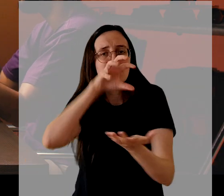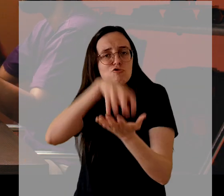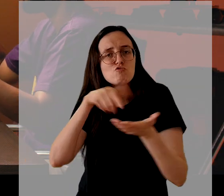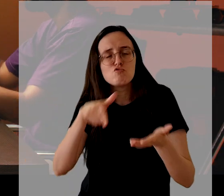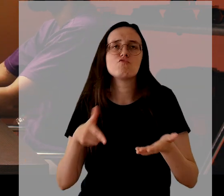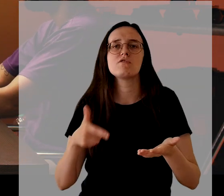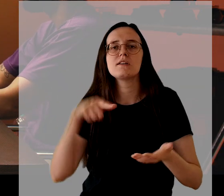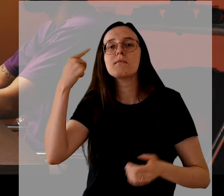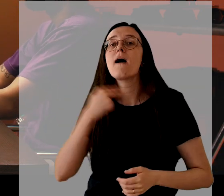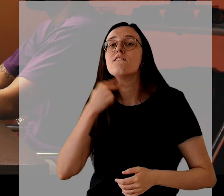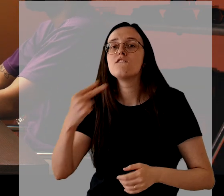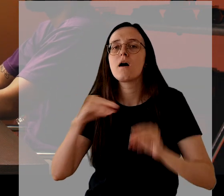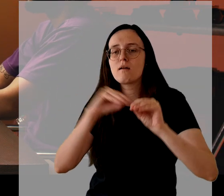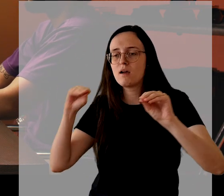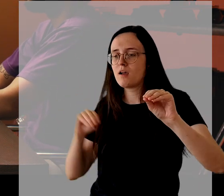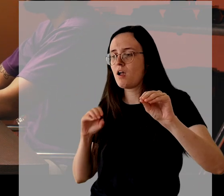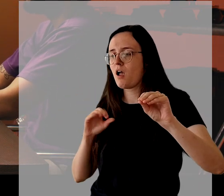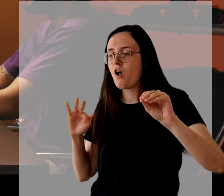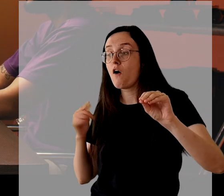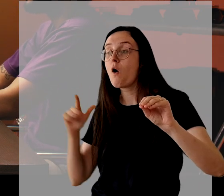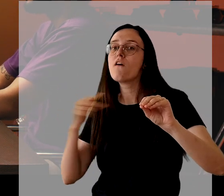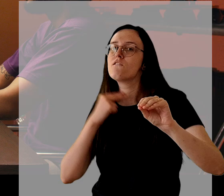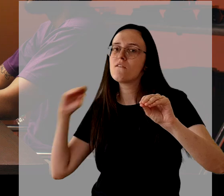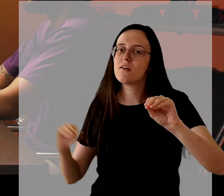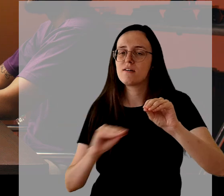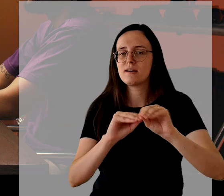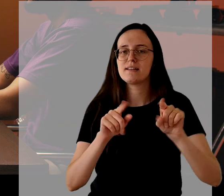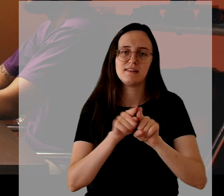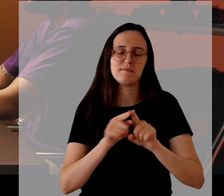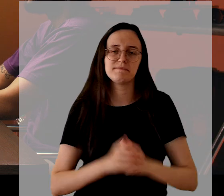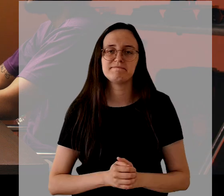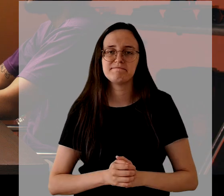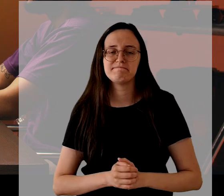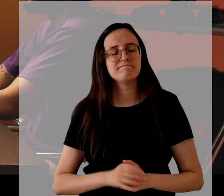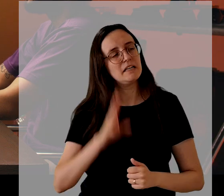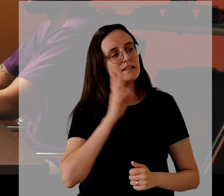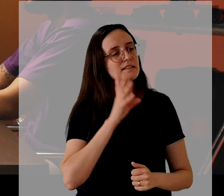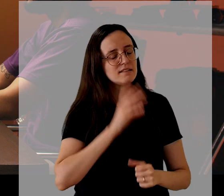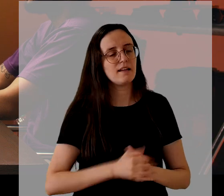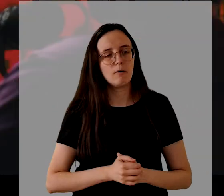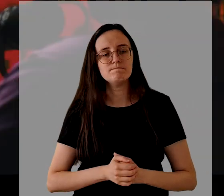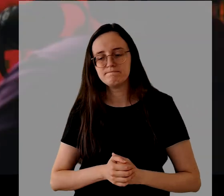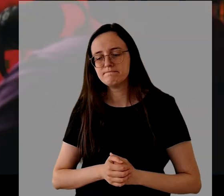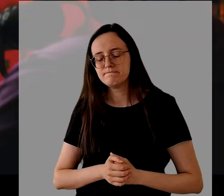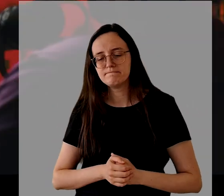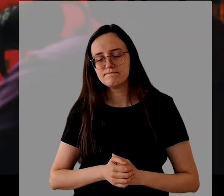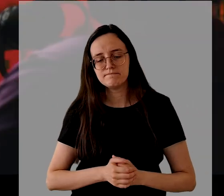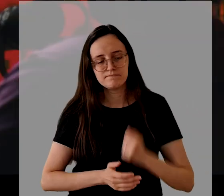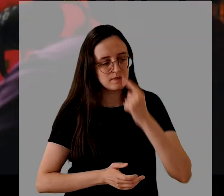uma voz off e tudo mais. Legal. E